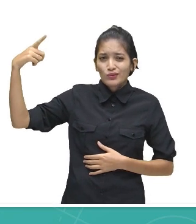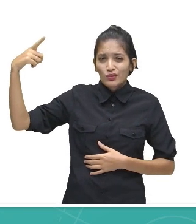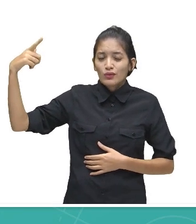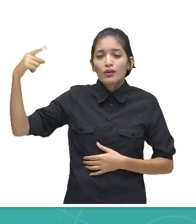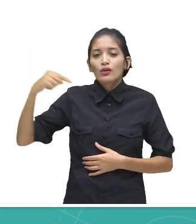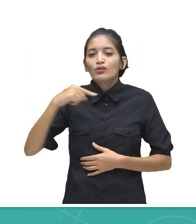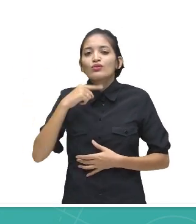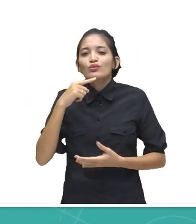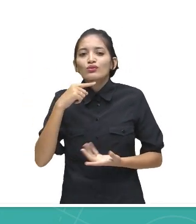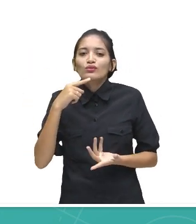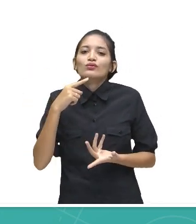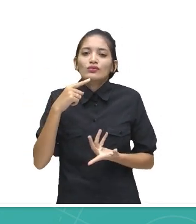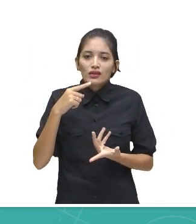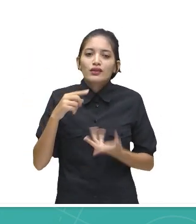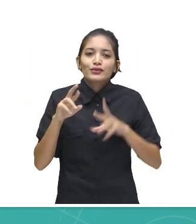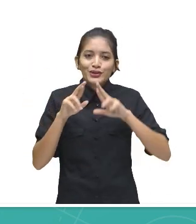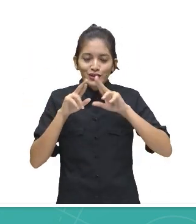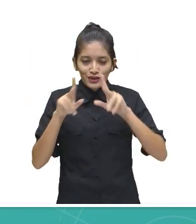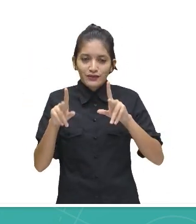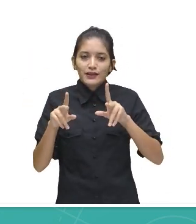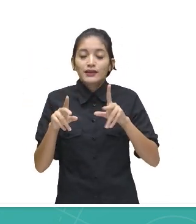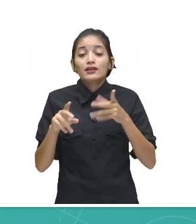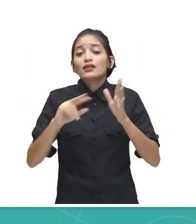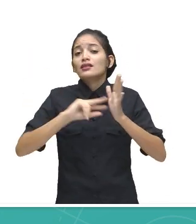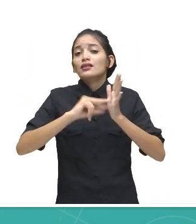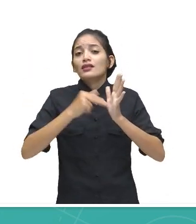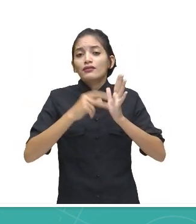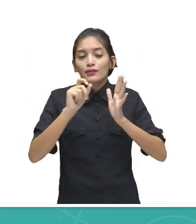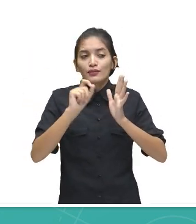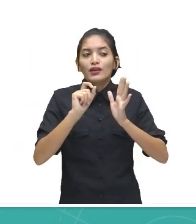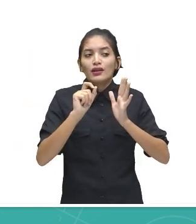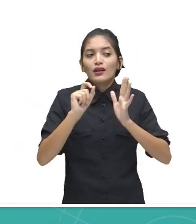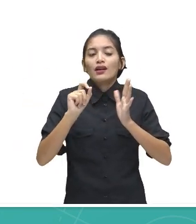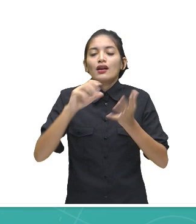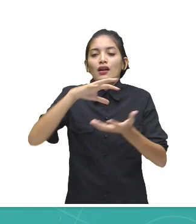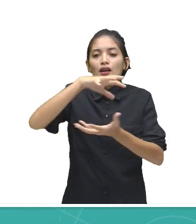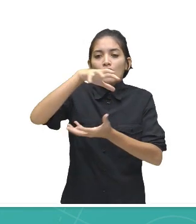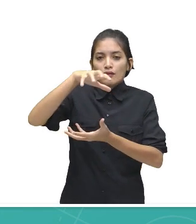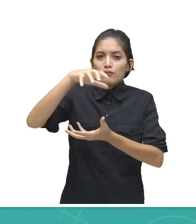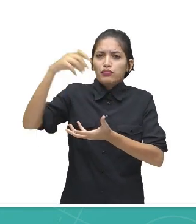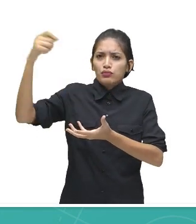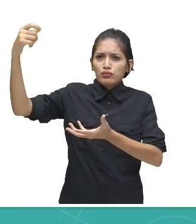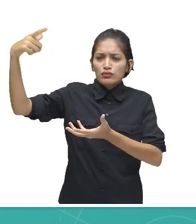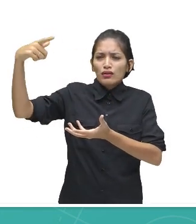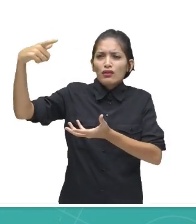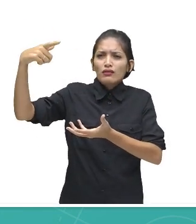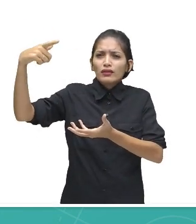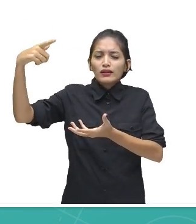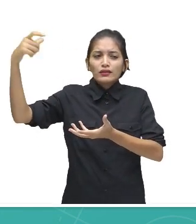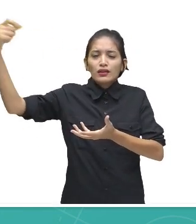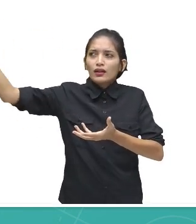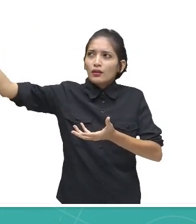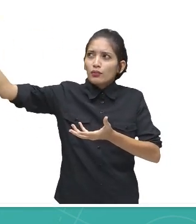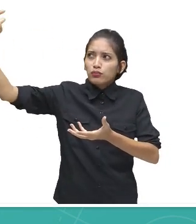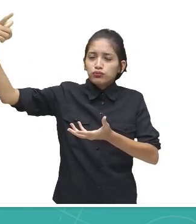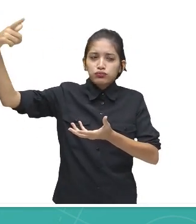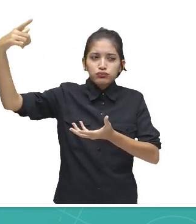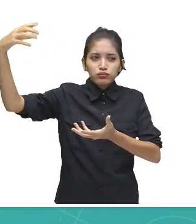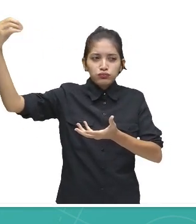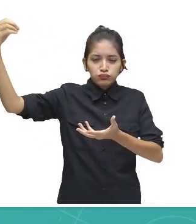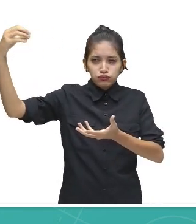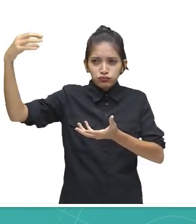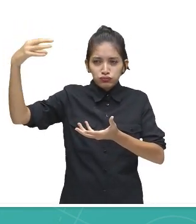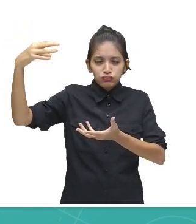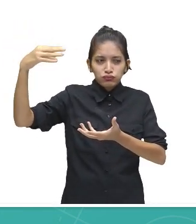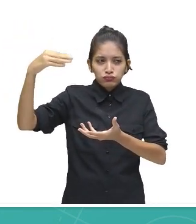de maneira bastante inclinada, né? Ou seja, a energia do Sol ela vai perdendo intensidade no caminho desde o Sol até